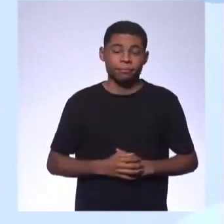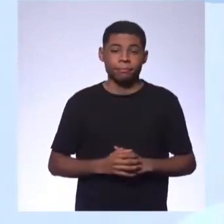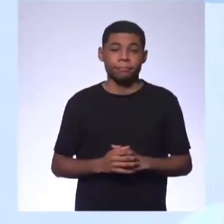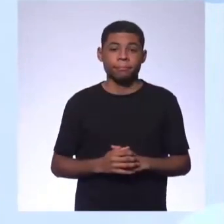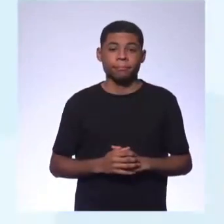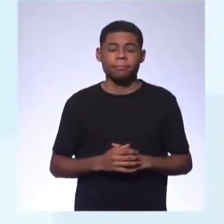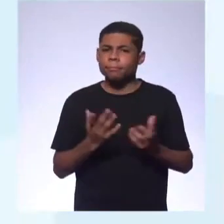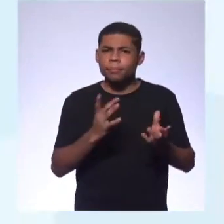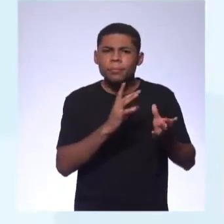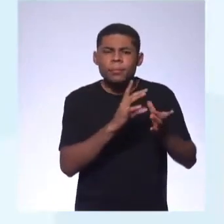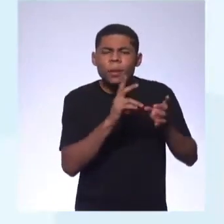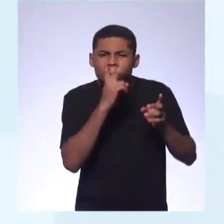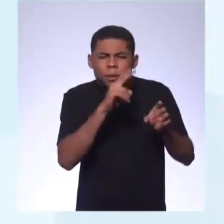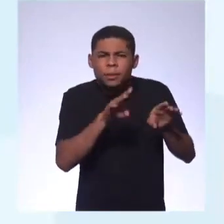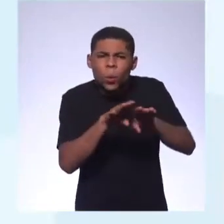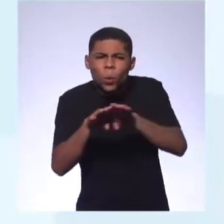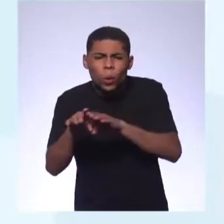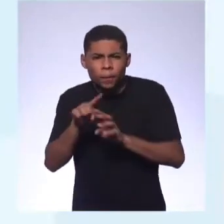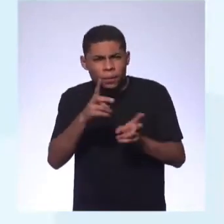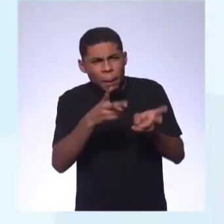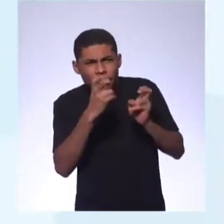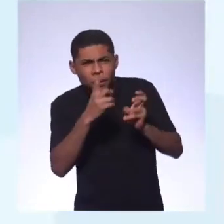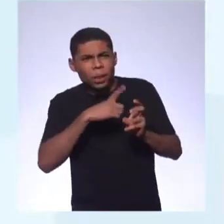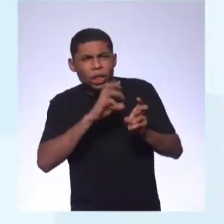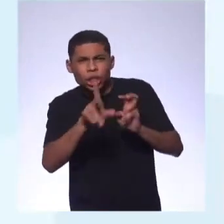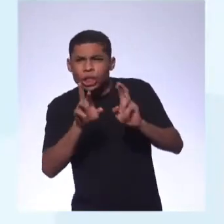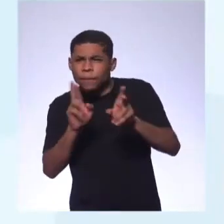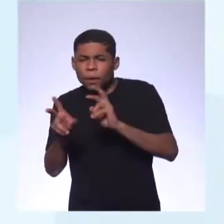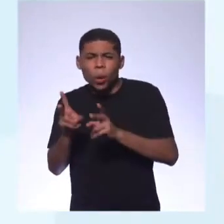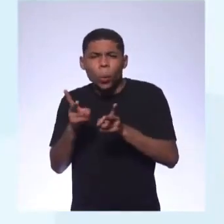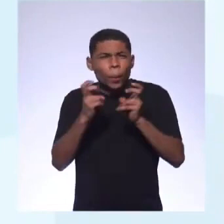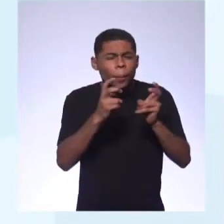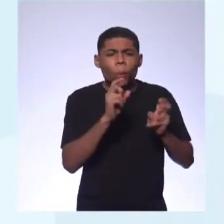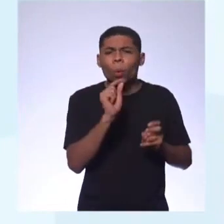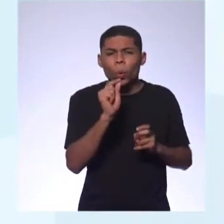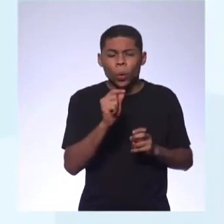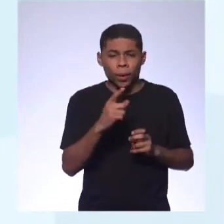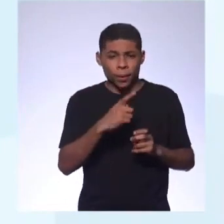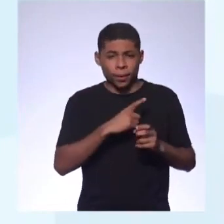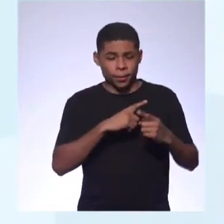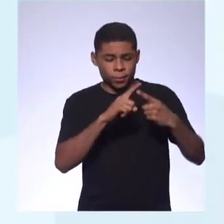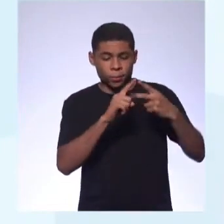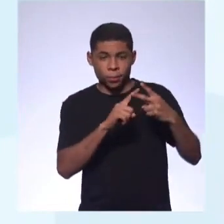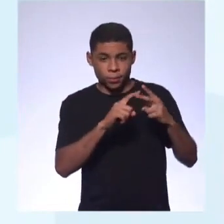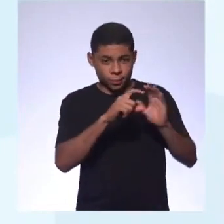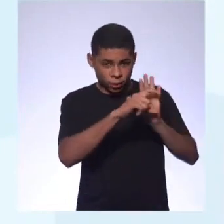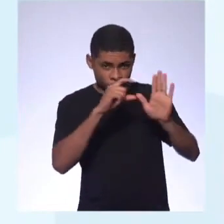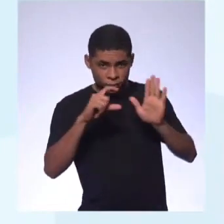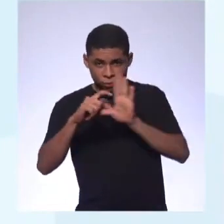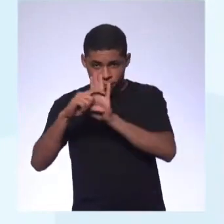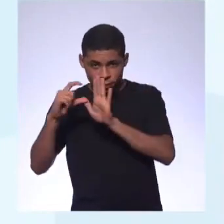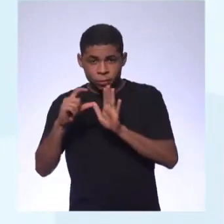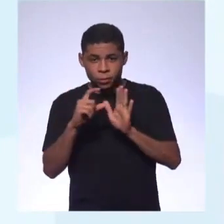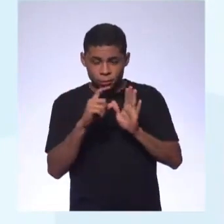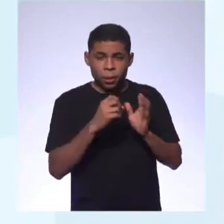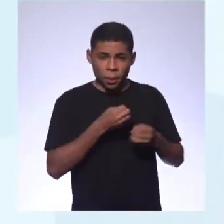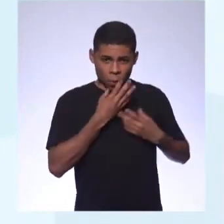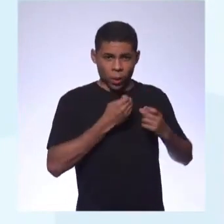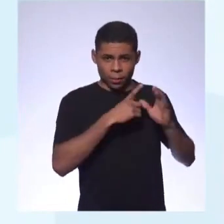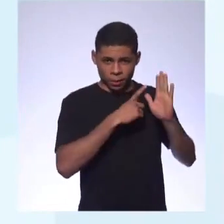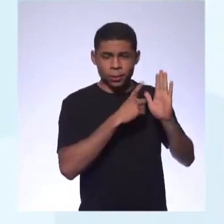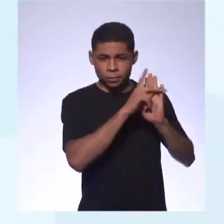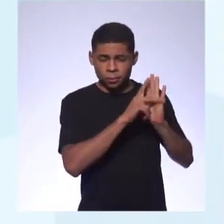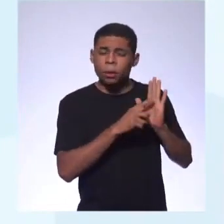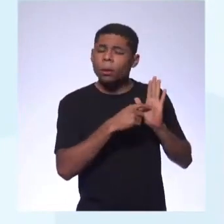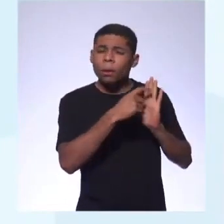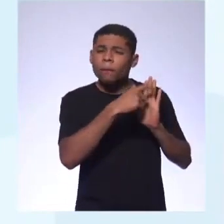as semelhanças e as diferenças percebidas entre os dois trechos do poema? Então, o que a gente percebe